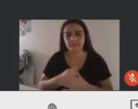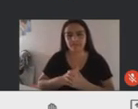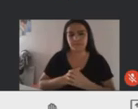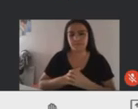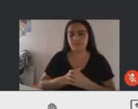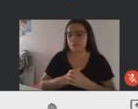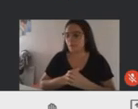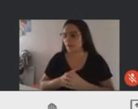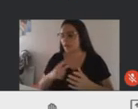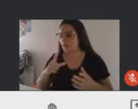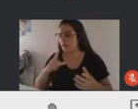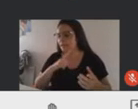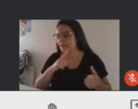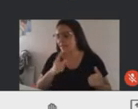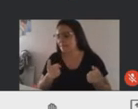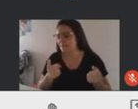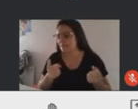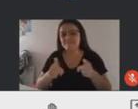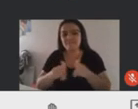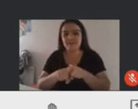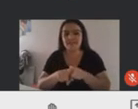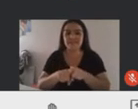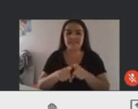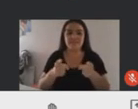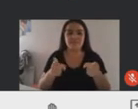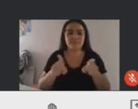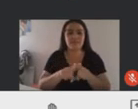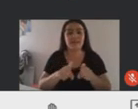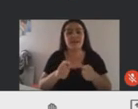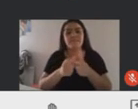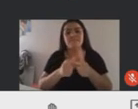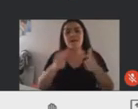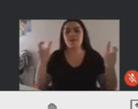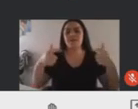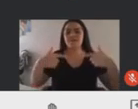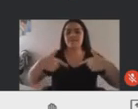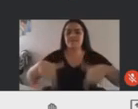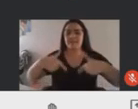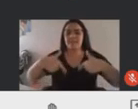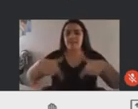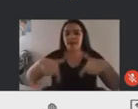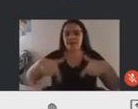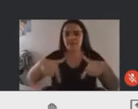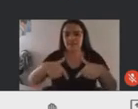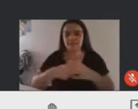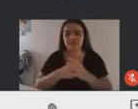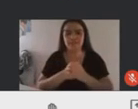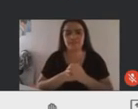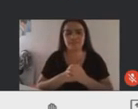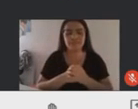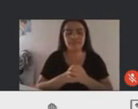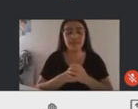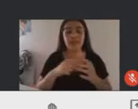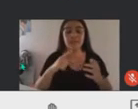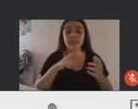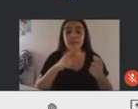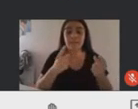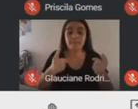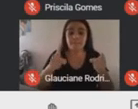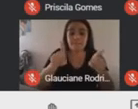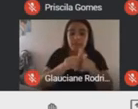Então, como parceiros, nós temos vários parceiros, como vocês viram aí, a maioria dos trabalhos a gente tem parceria, nós temos